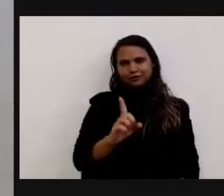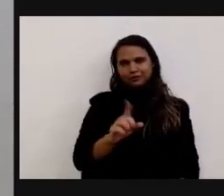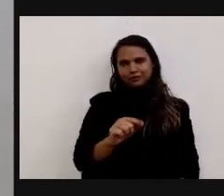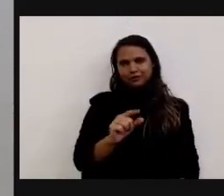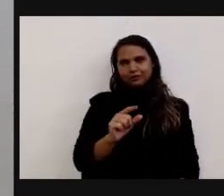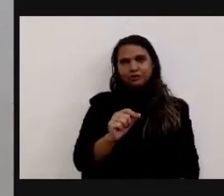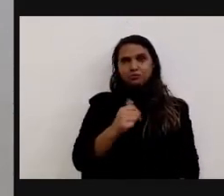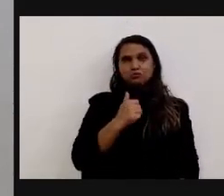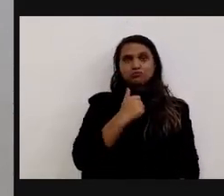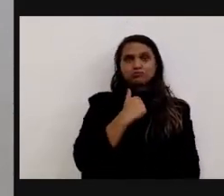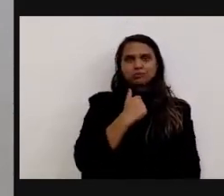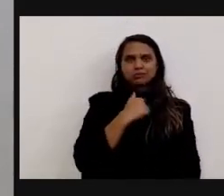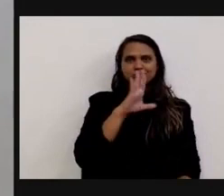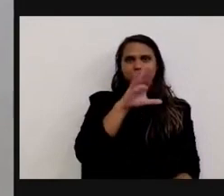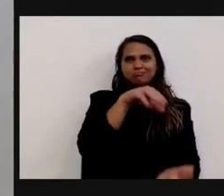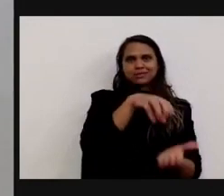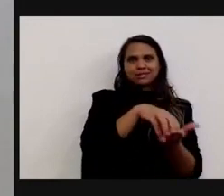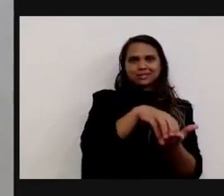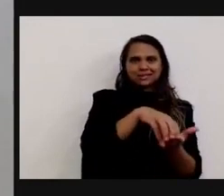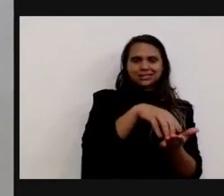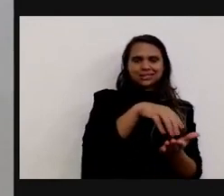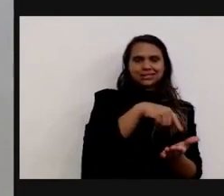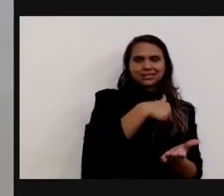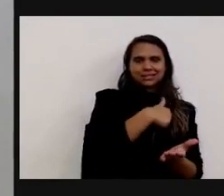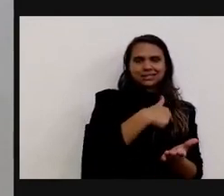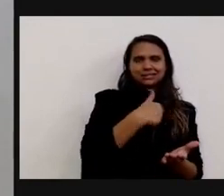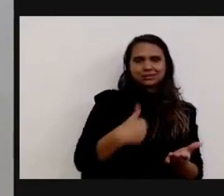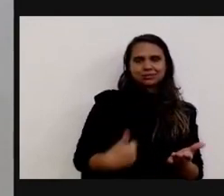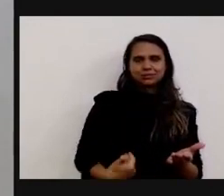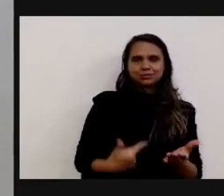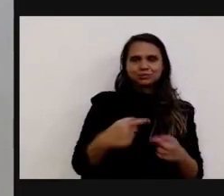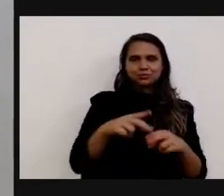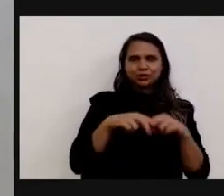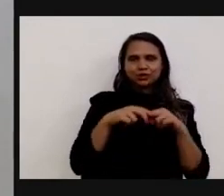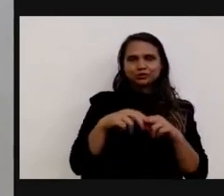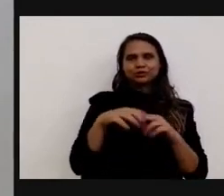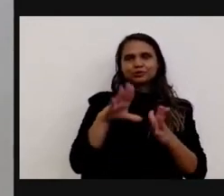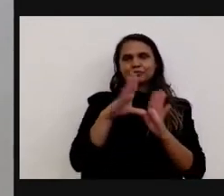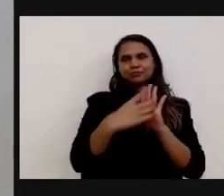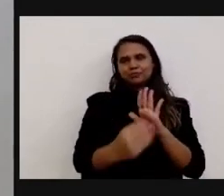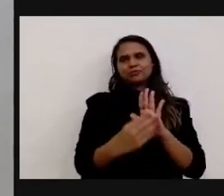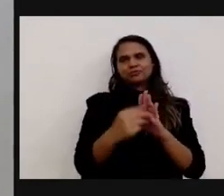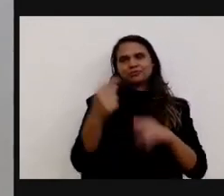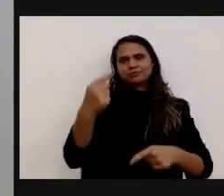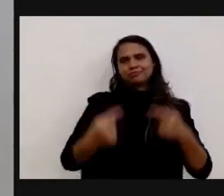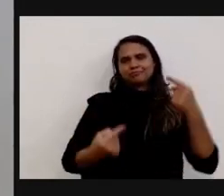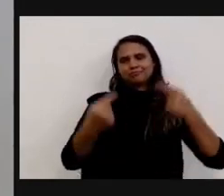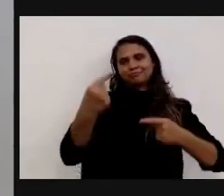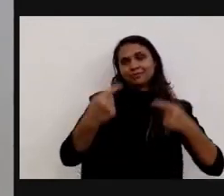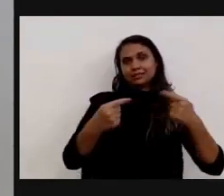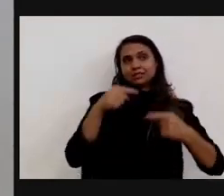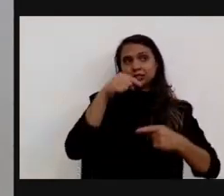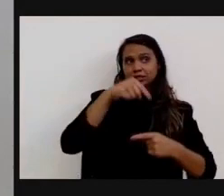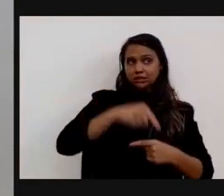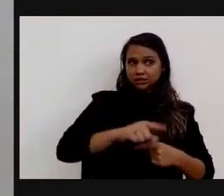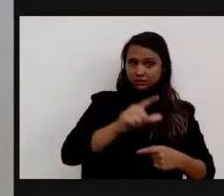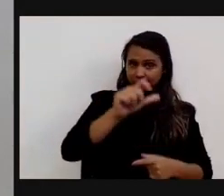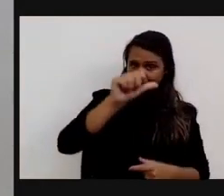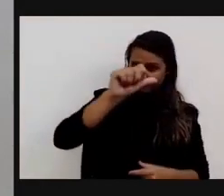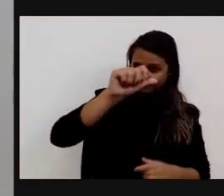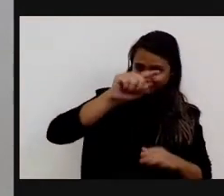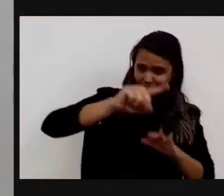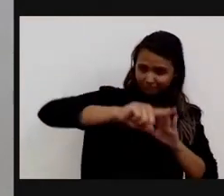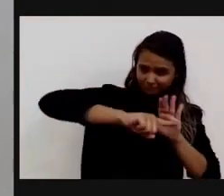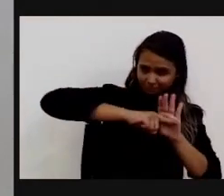de ocupação de cargos né no setor público até pelo nosso modelo político que as pessoas aqui vocês provavelmente menos mas